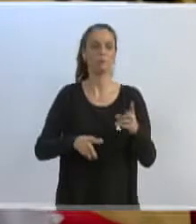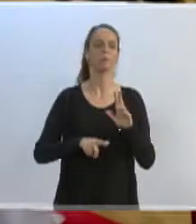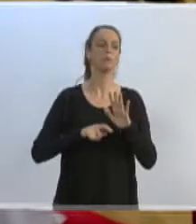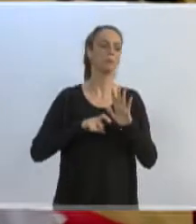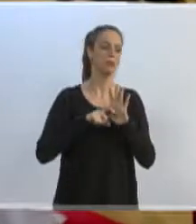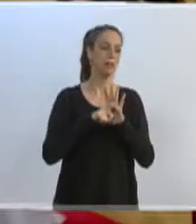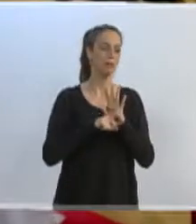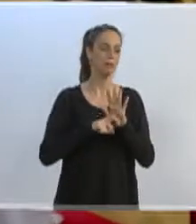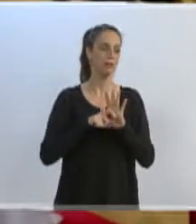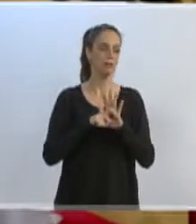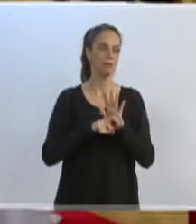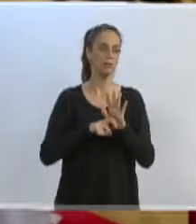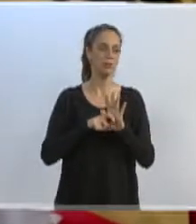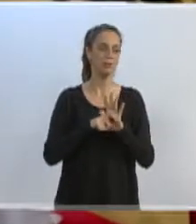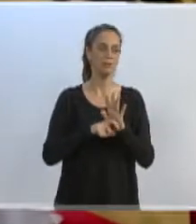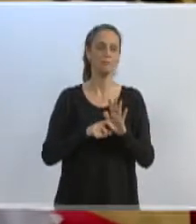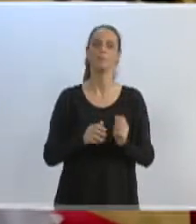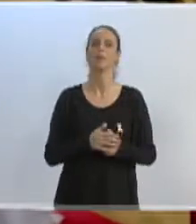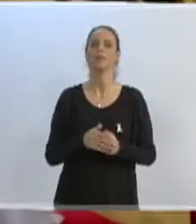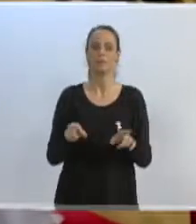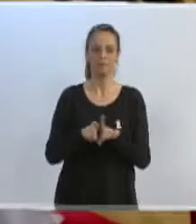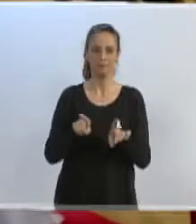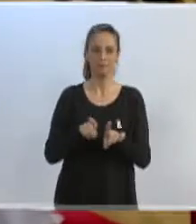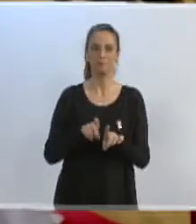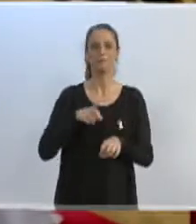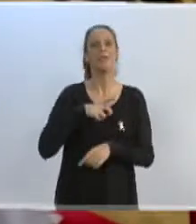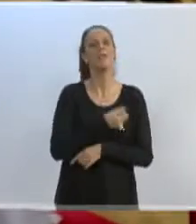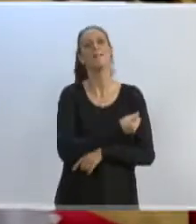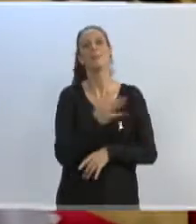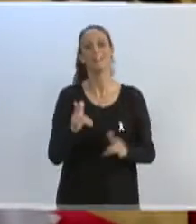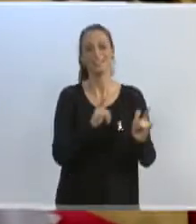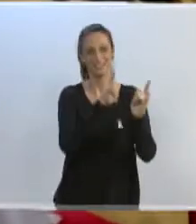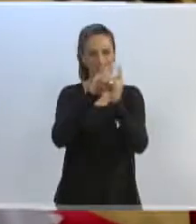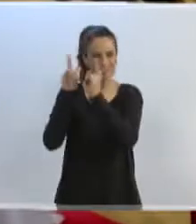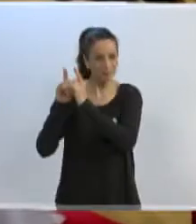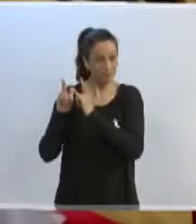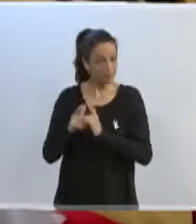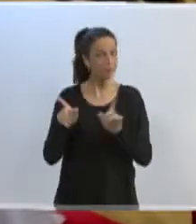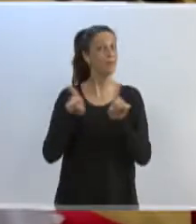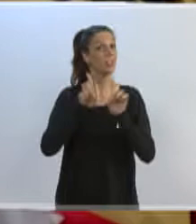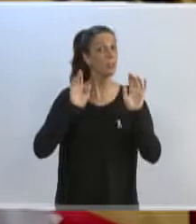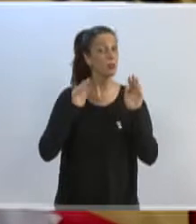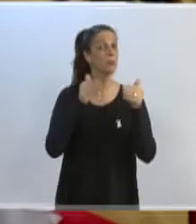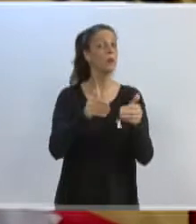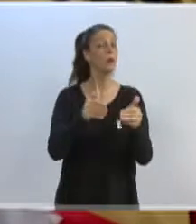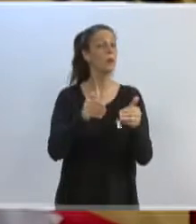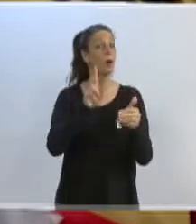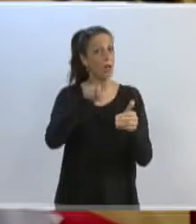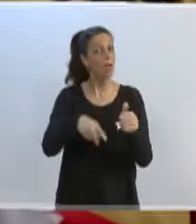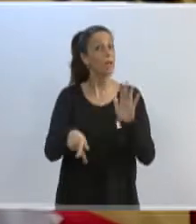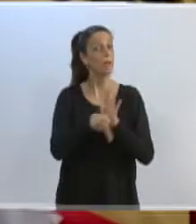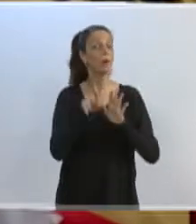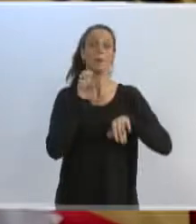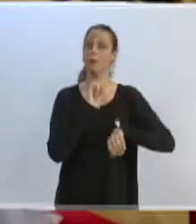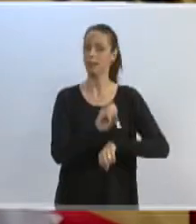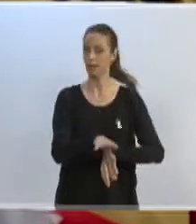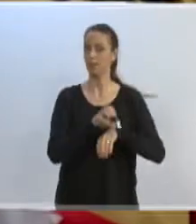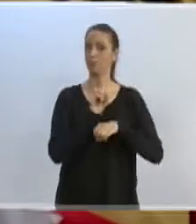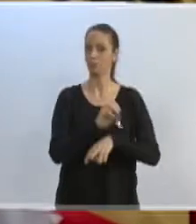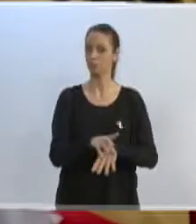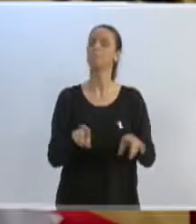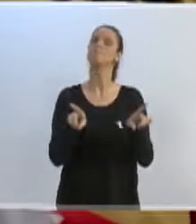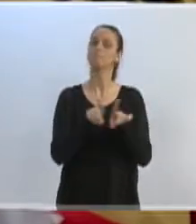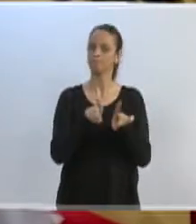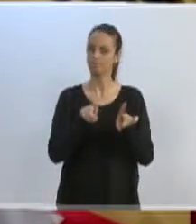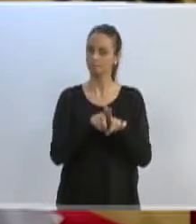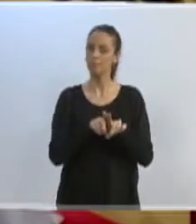outras entidades. E, além delas, a gente tem entidades voltadas à educação e também à